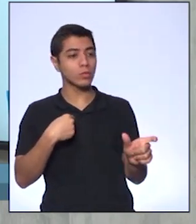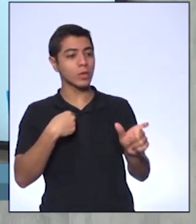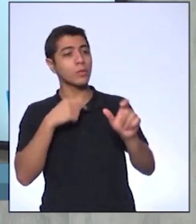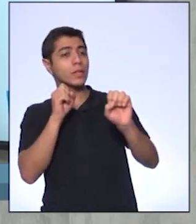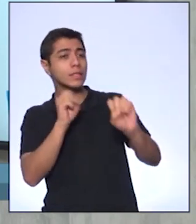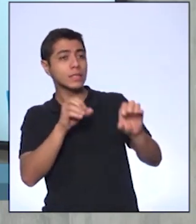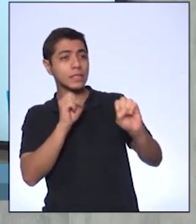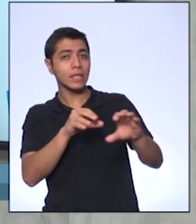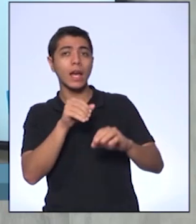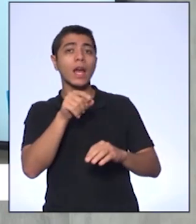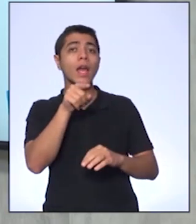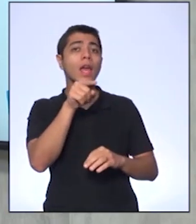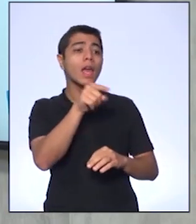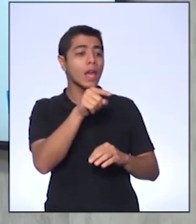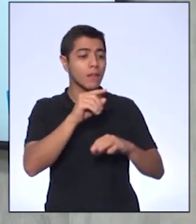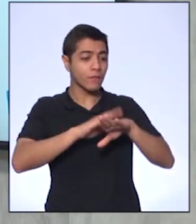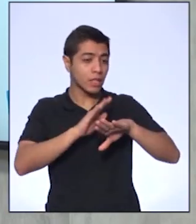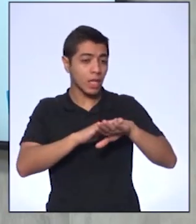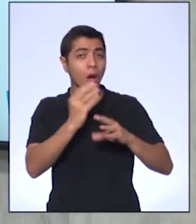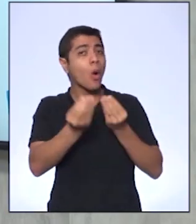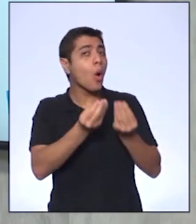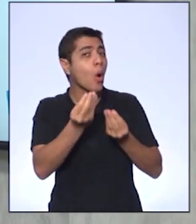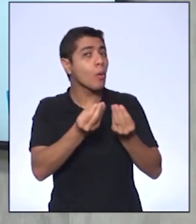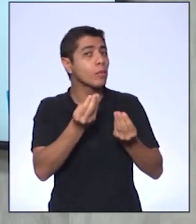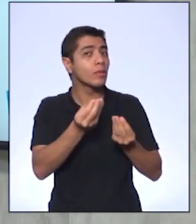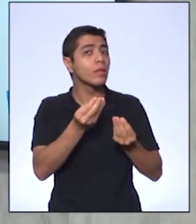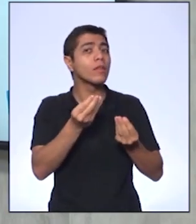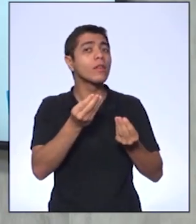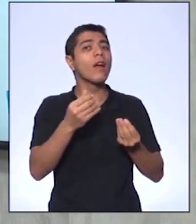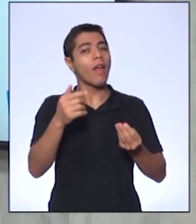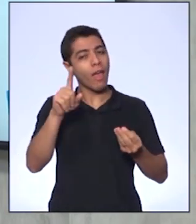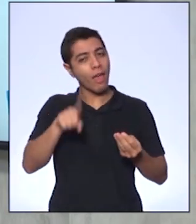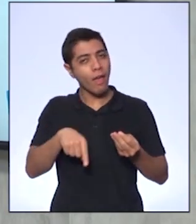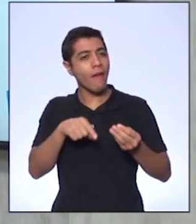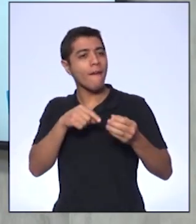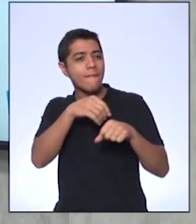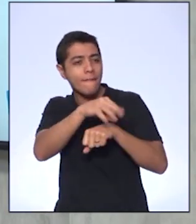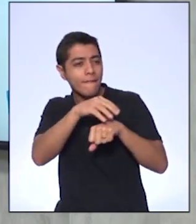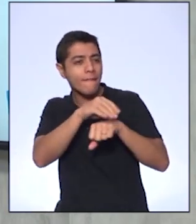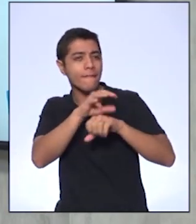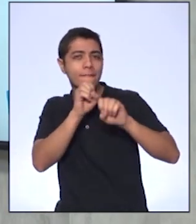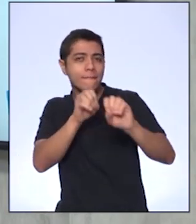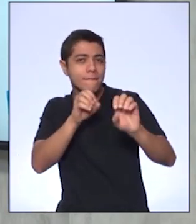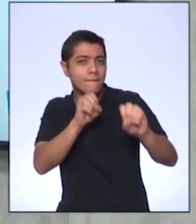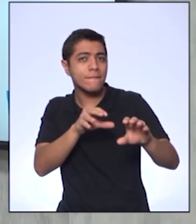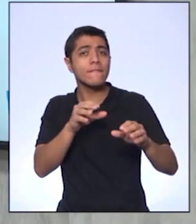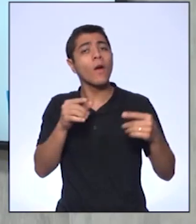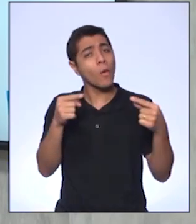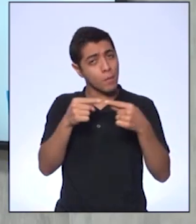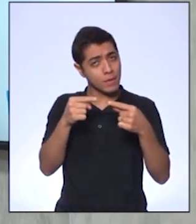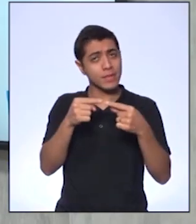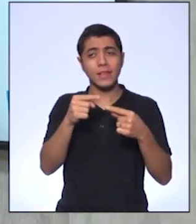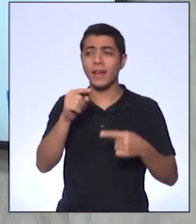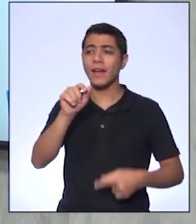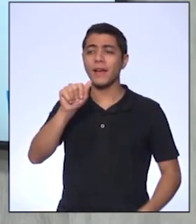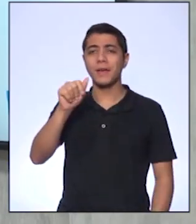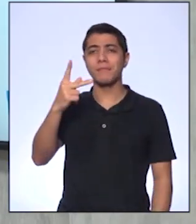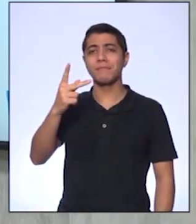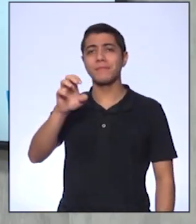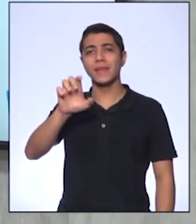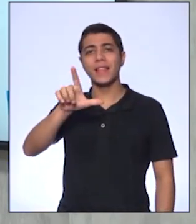orientando o outro a como proceder. Isso é função apelativa. Quer ver uma outra coisa bacaninha? Onde eu encontro